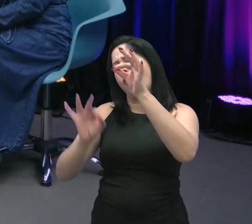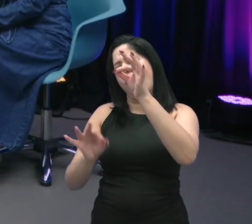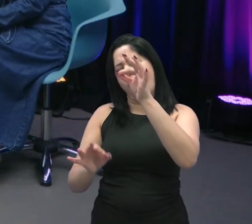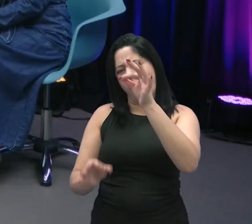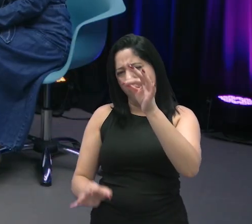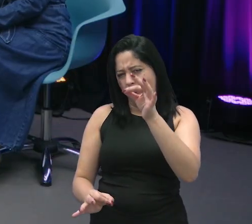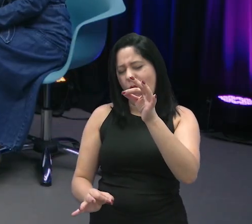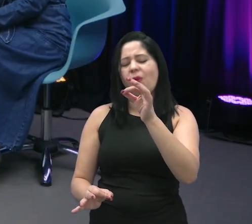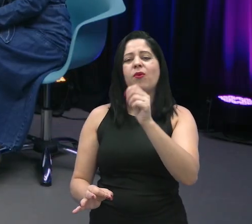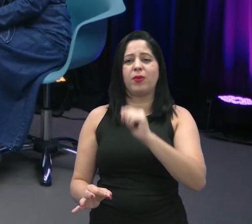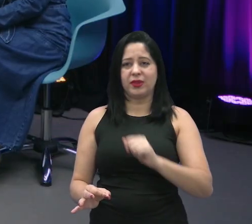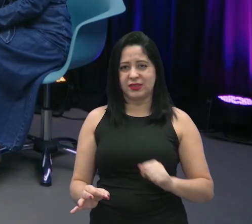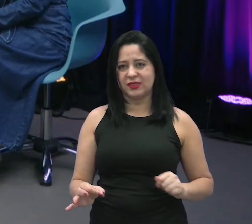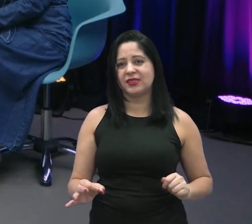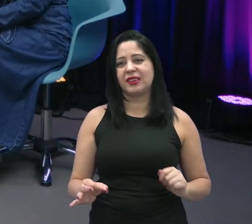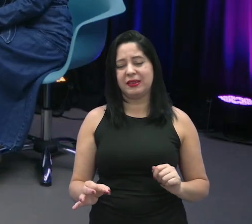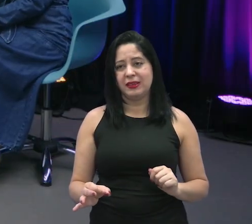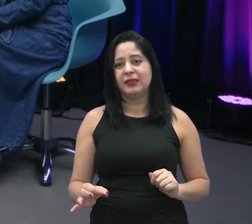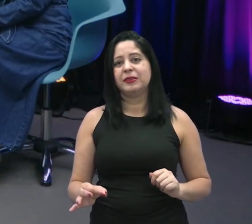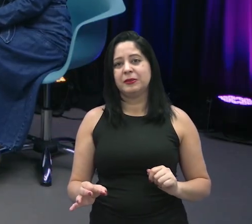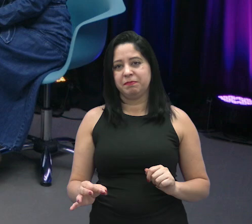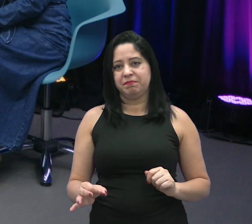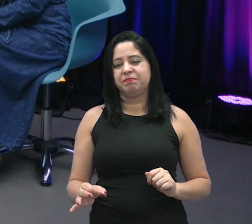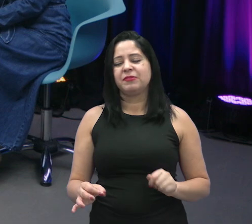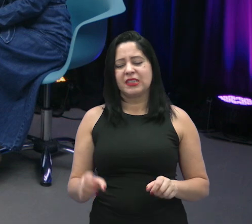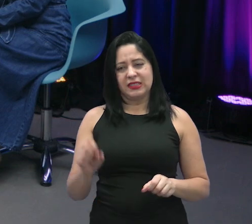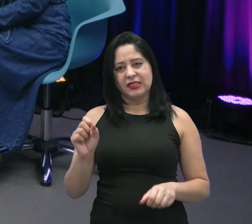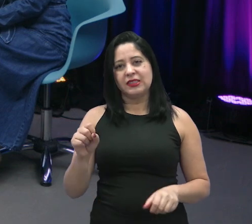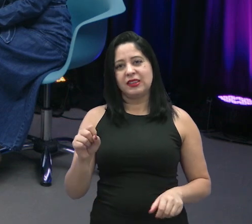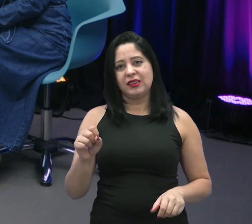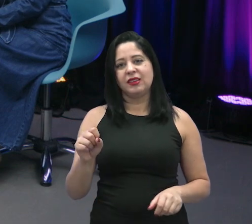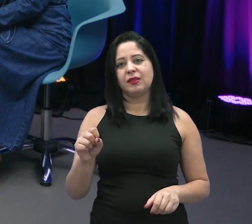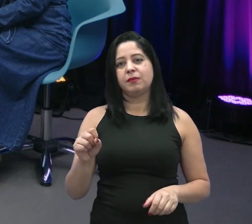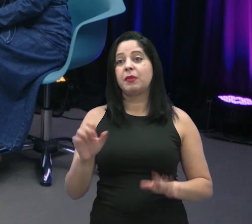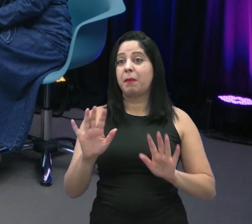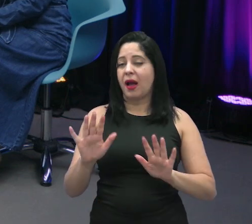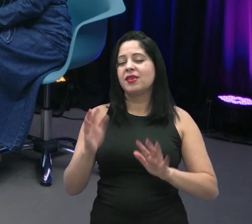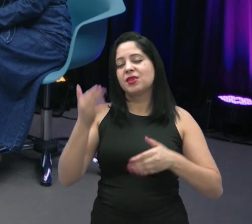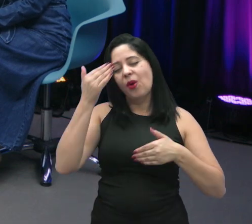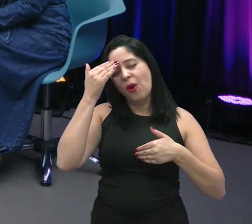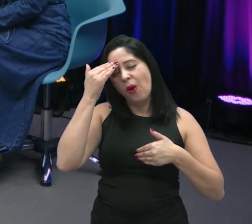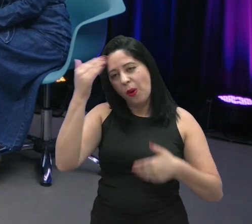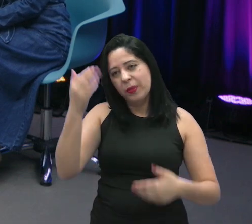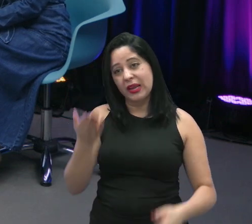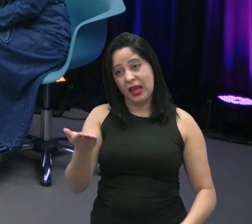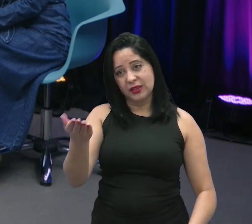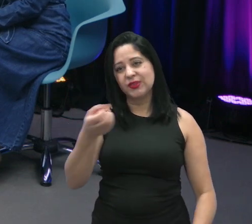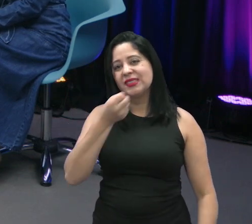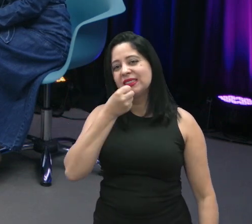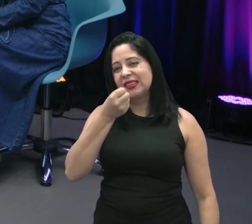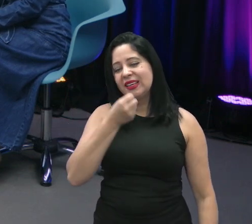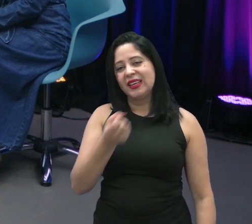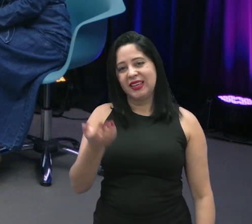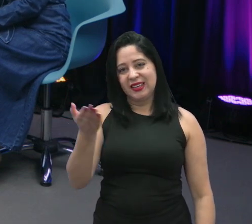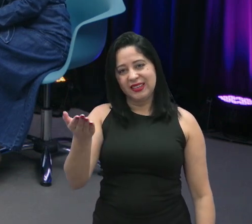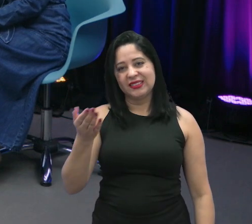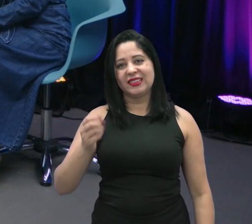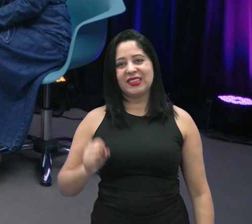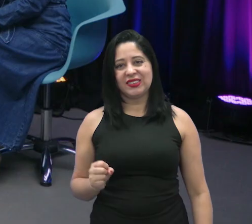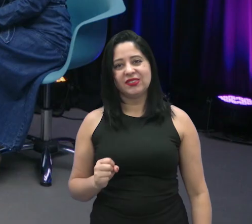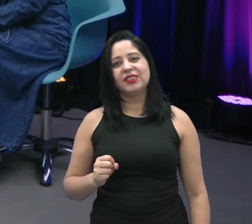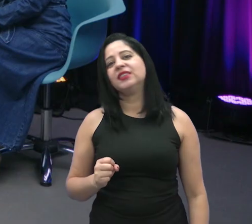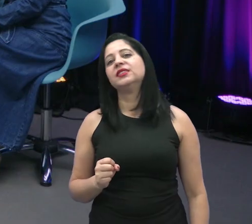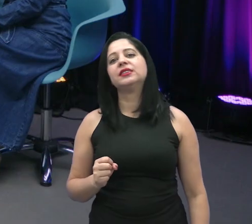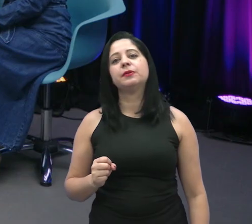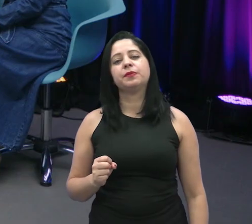tem muita coisa para poder sugestionar também, né? Então, eu queria agradecer, Petite, a sua participação aqui